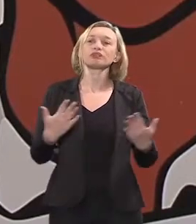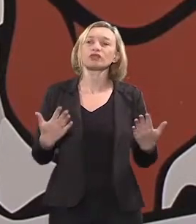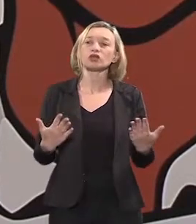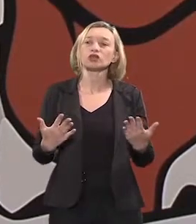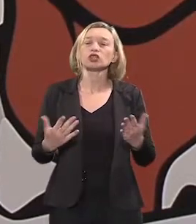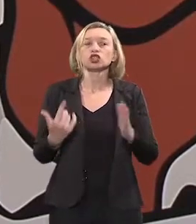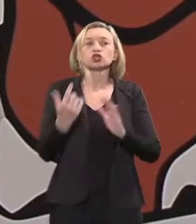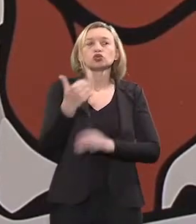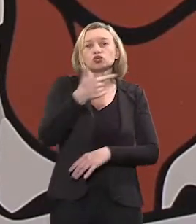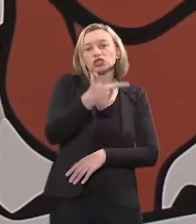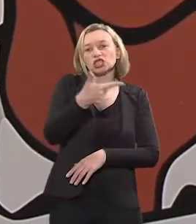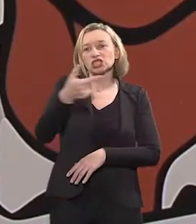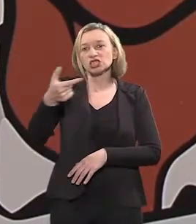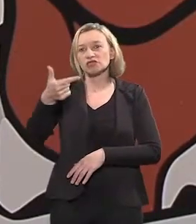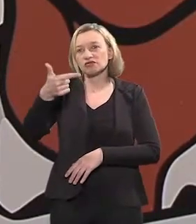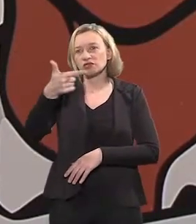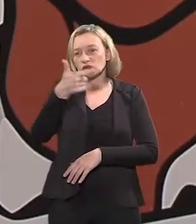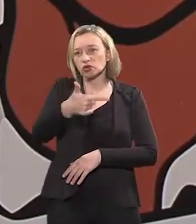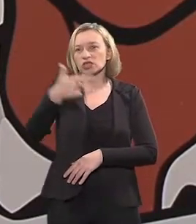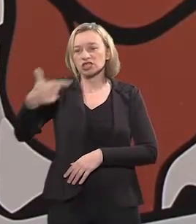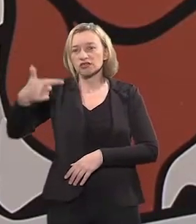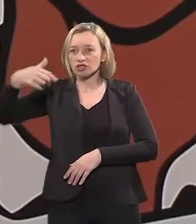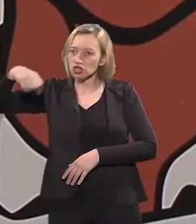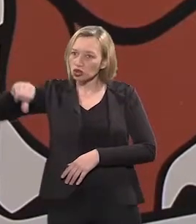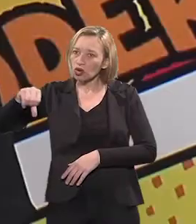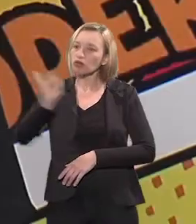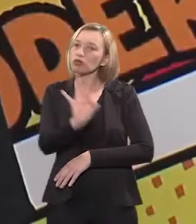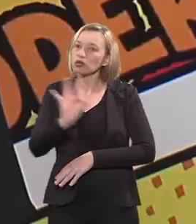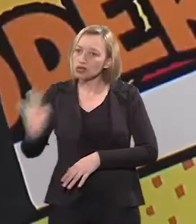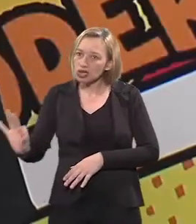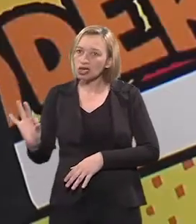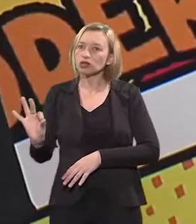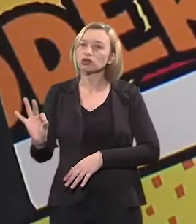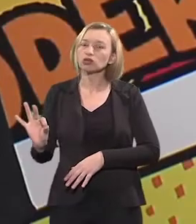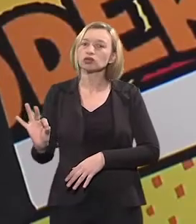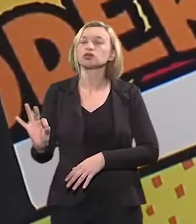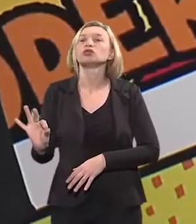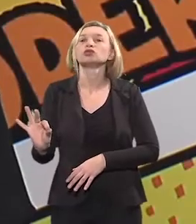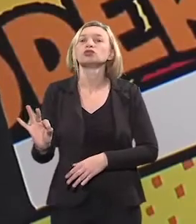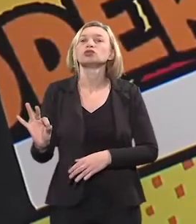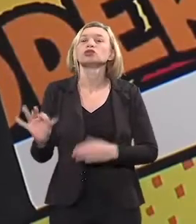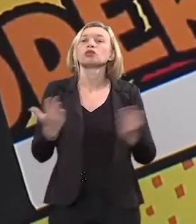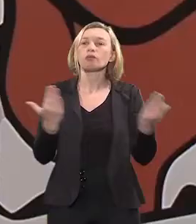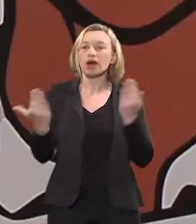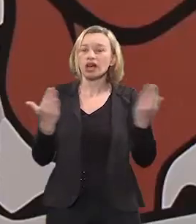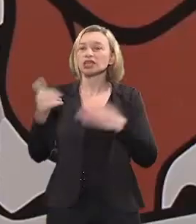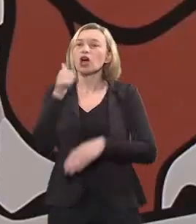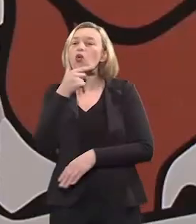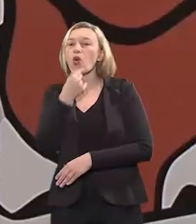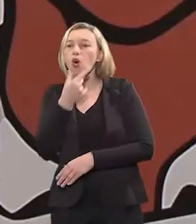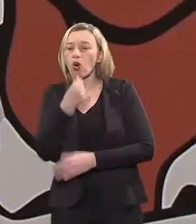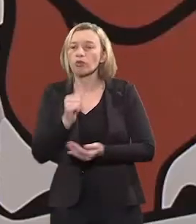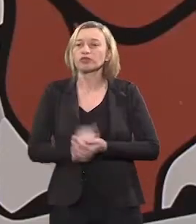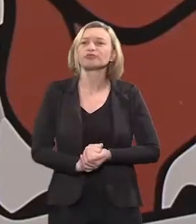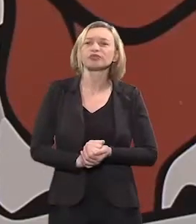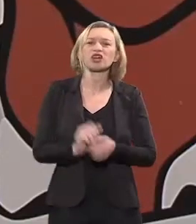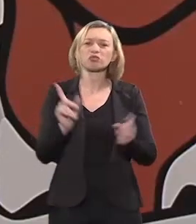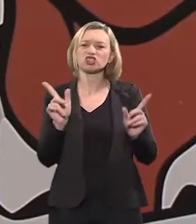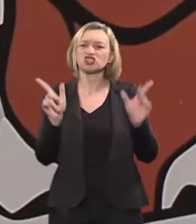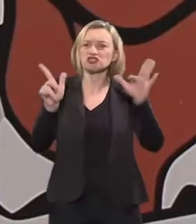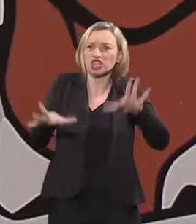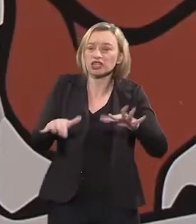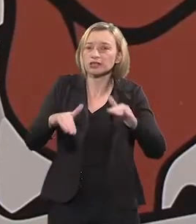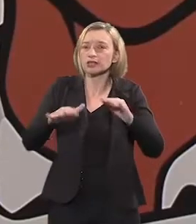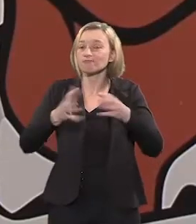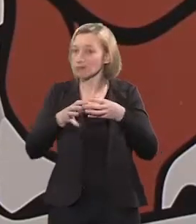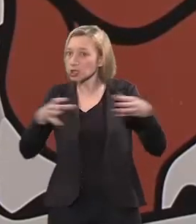contraste com um índice de 229%, 220% aproximadamente do masculino. Então, assim, é